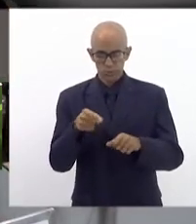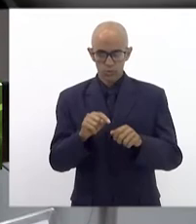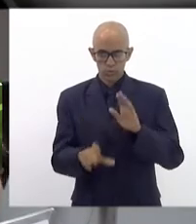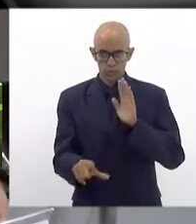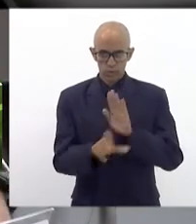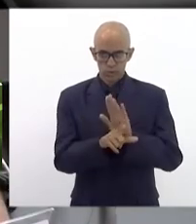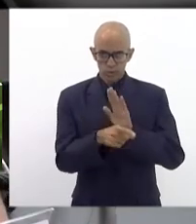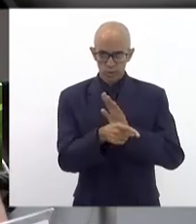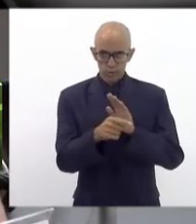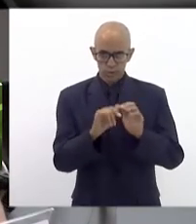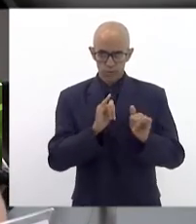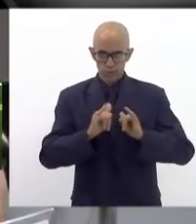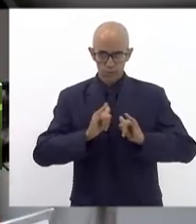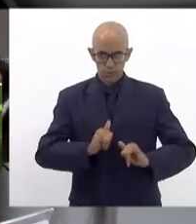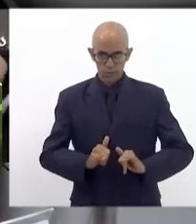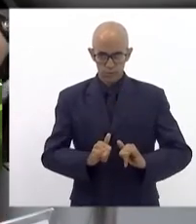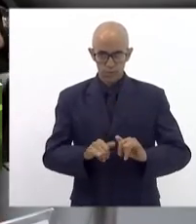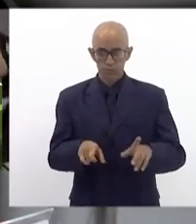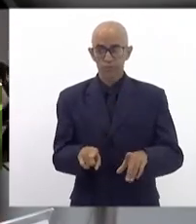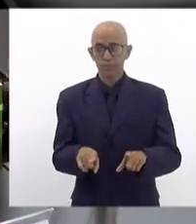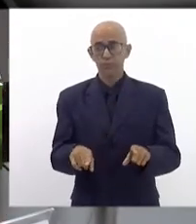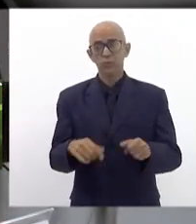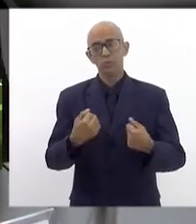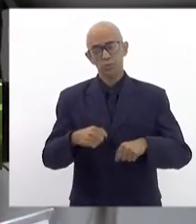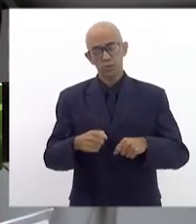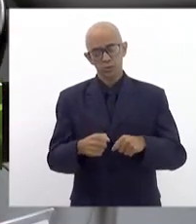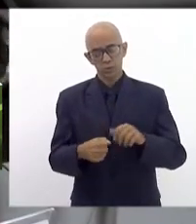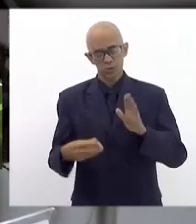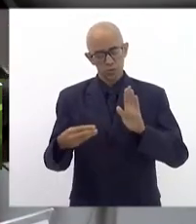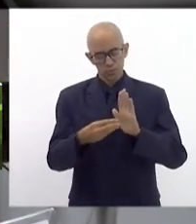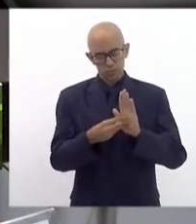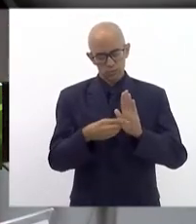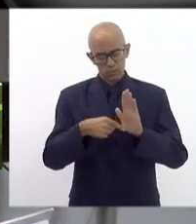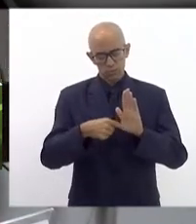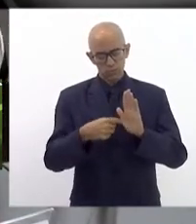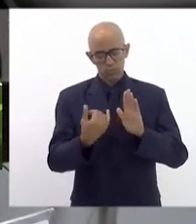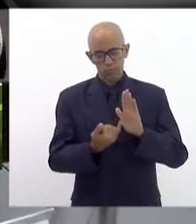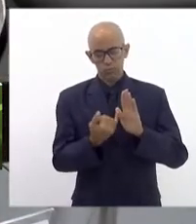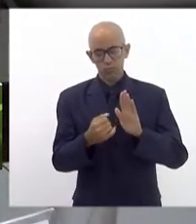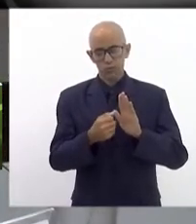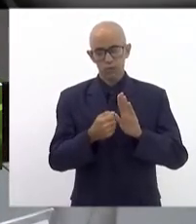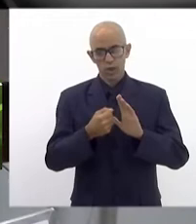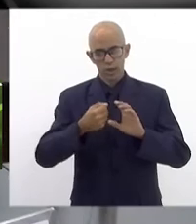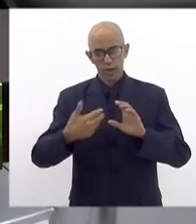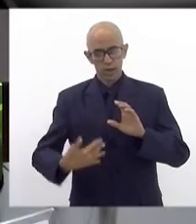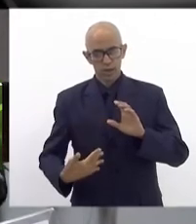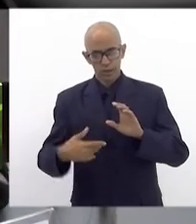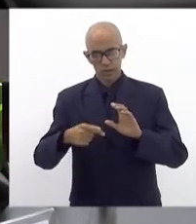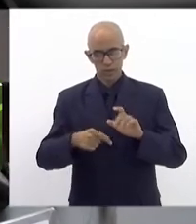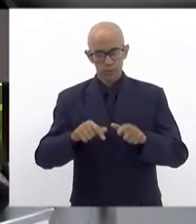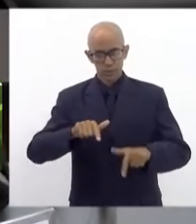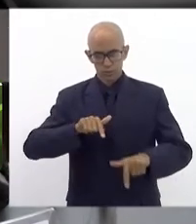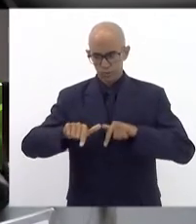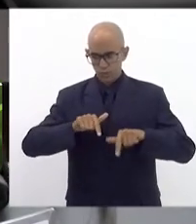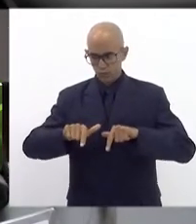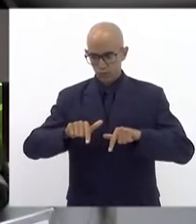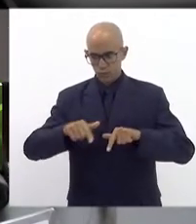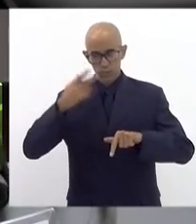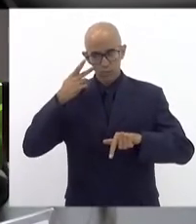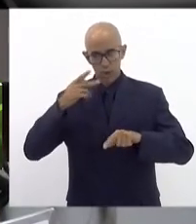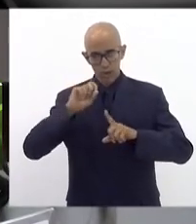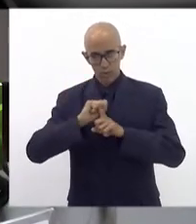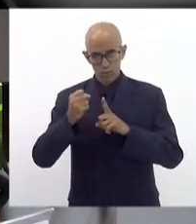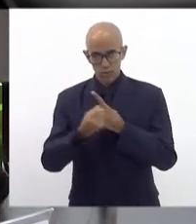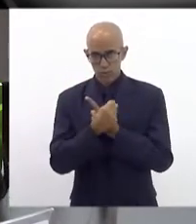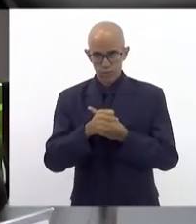da inovação, precisam ser requalificados no seu aspecto de prestação de serviço para a sociedade. Isso